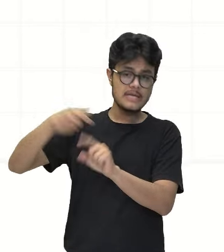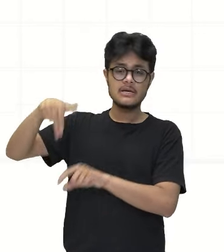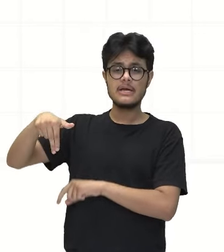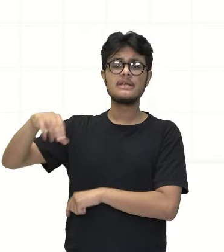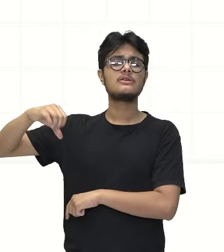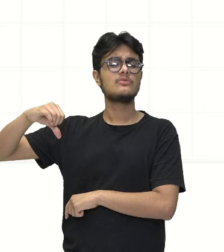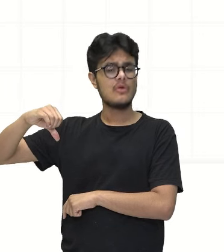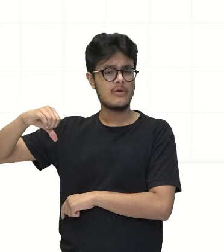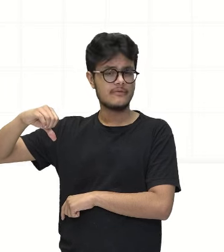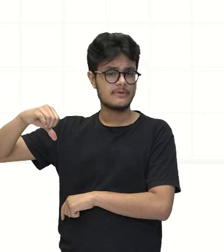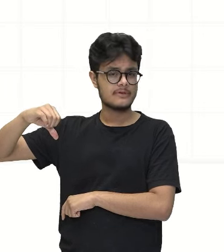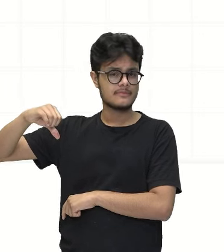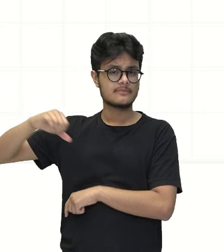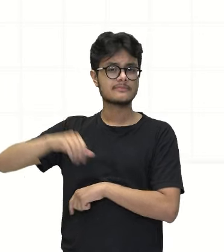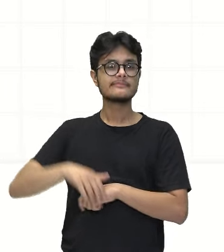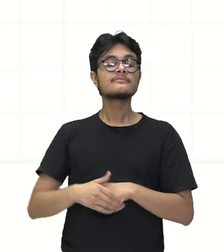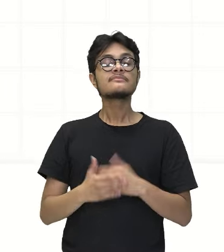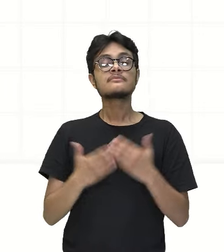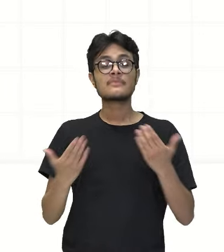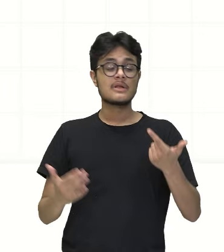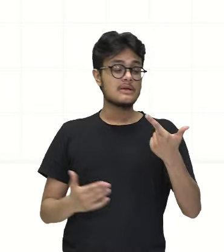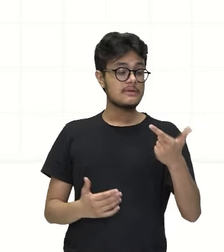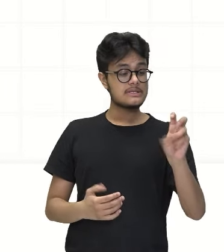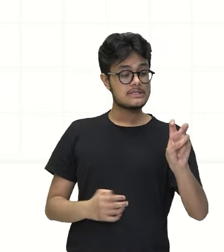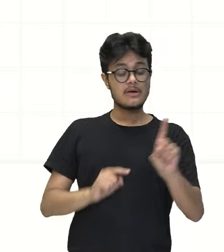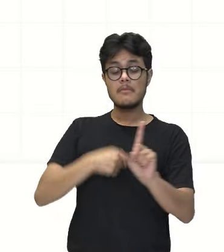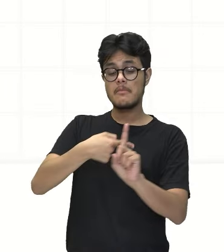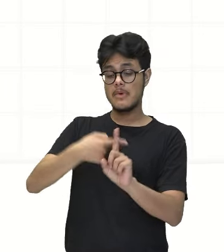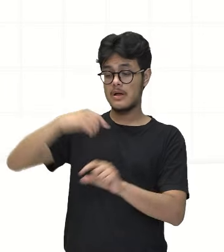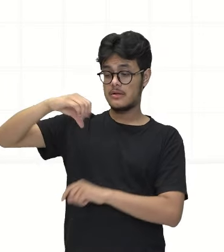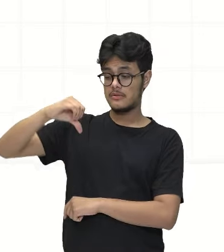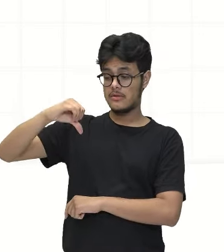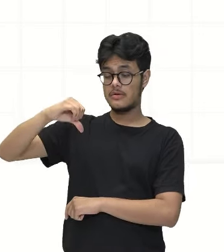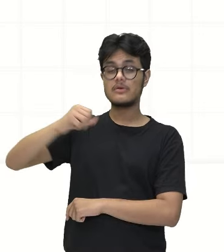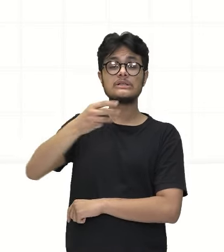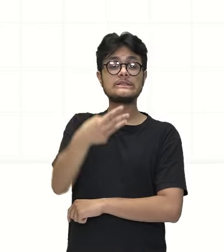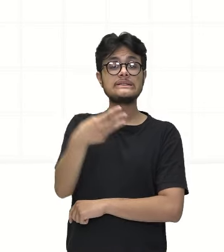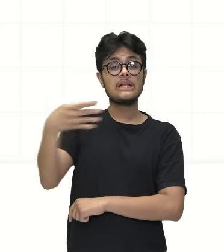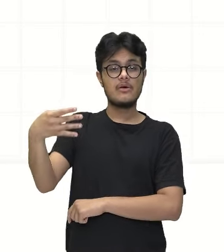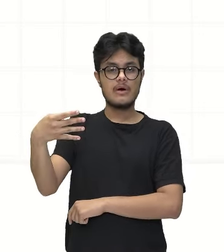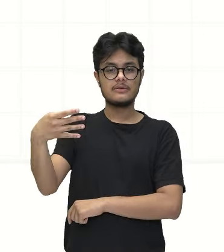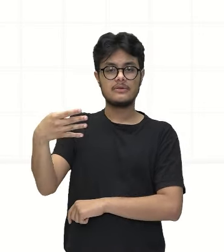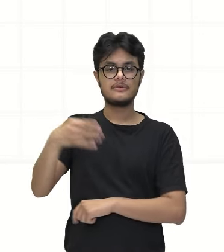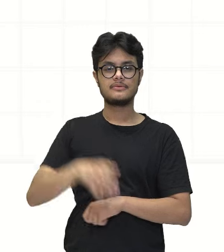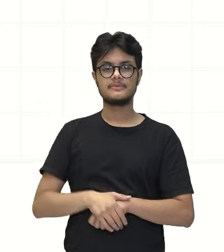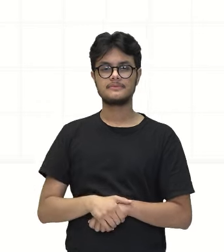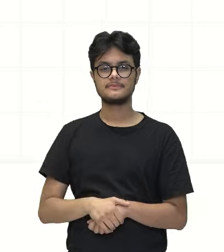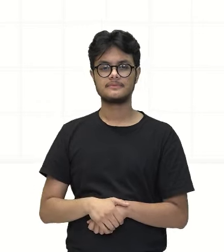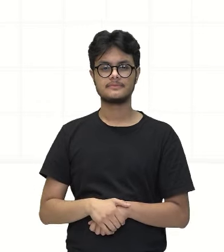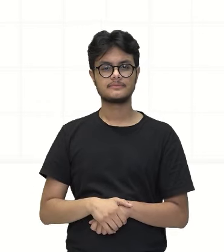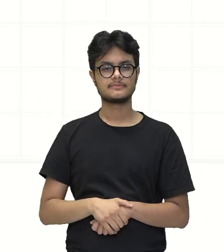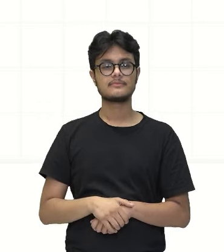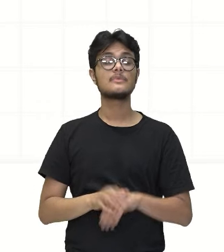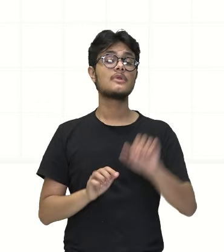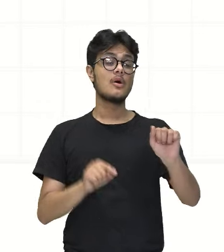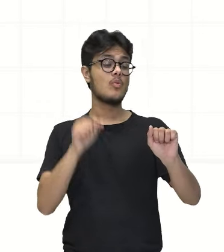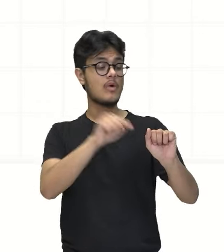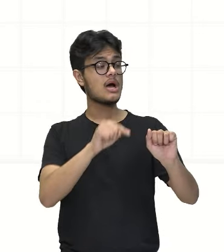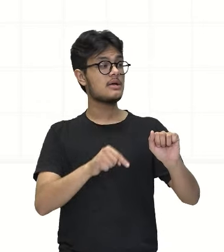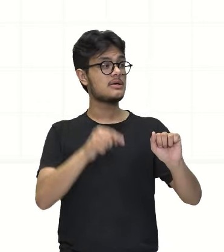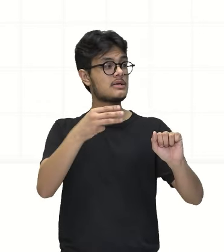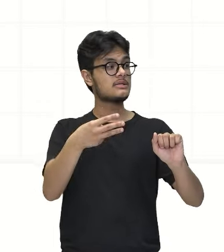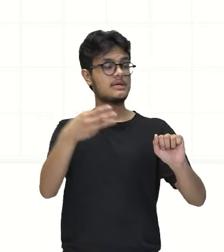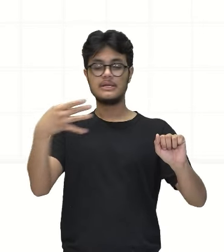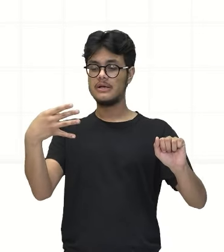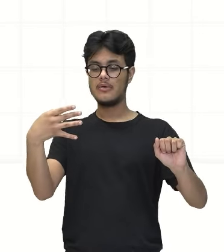mede 9. Então, 25 mais 9 vai ser igual a 34. Então, A, que é a hipotenusa, vai